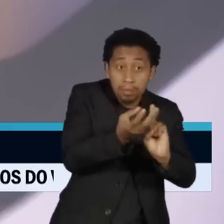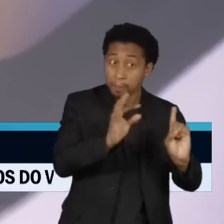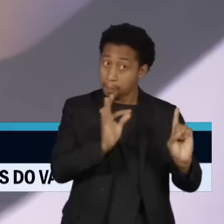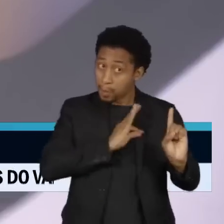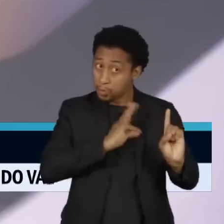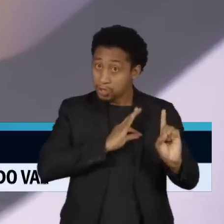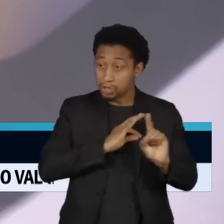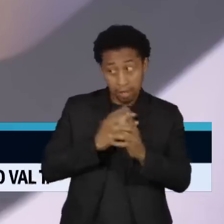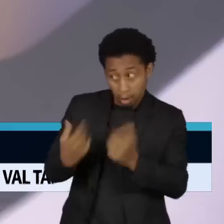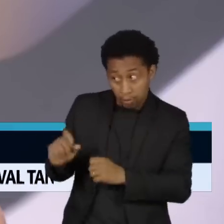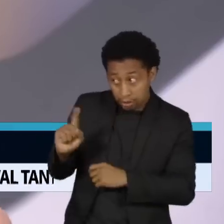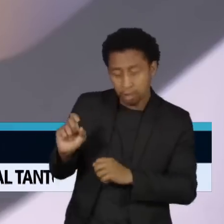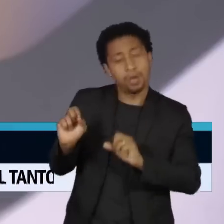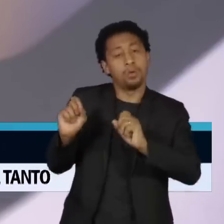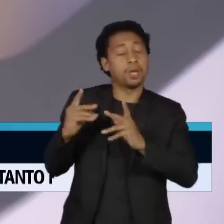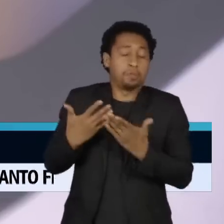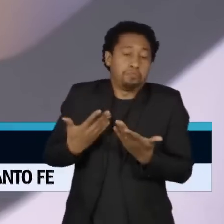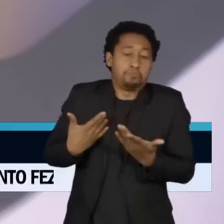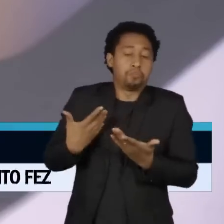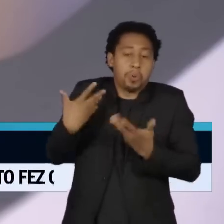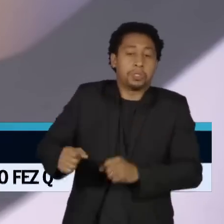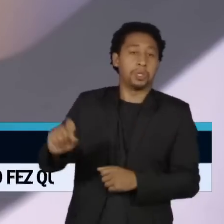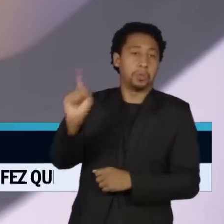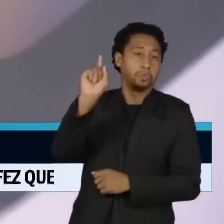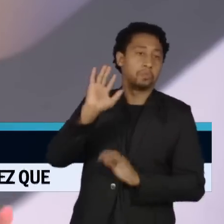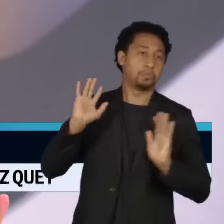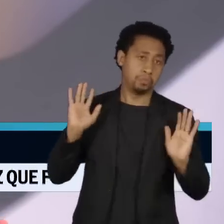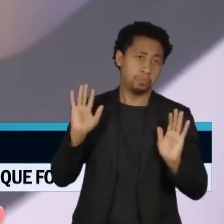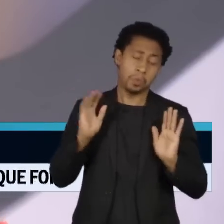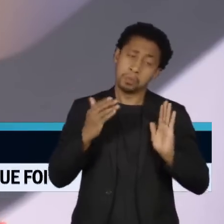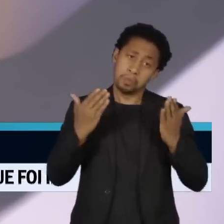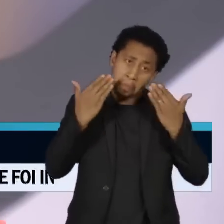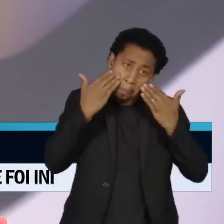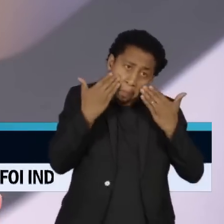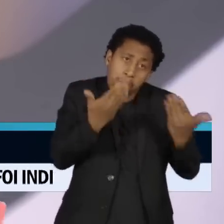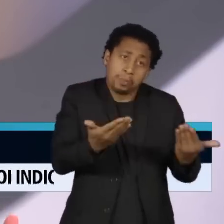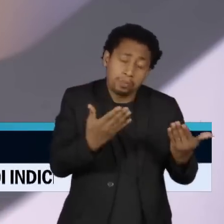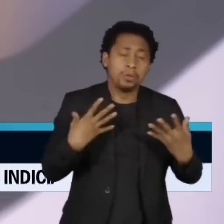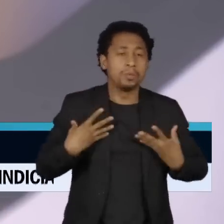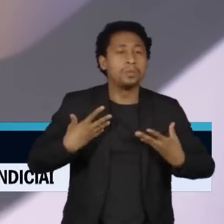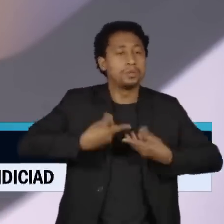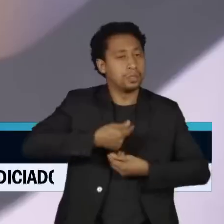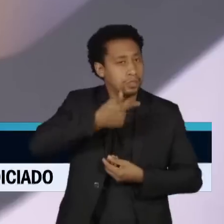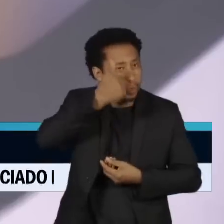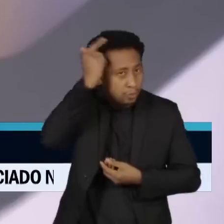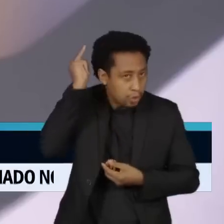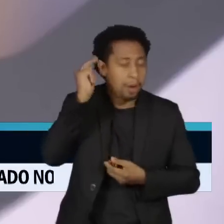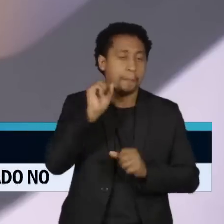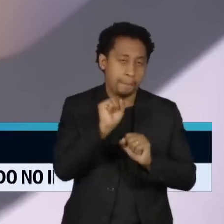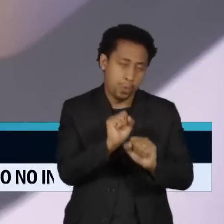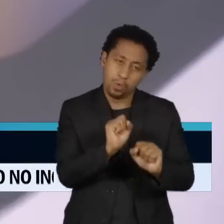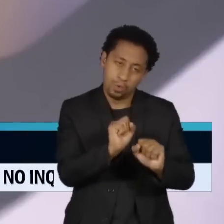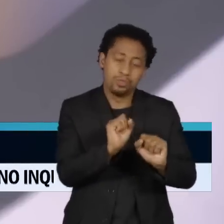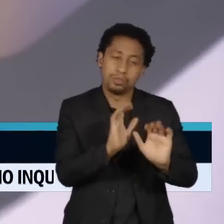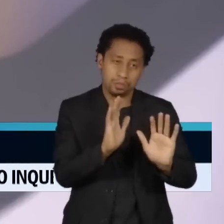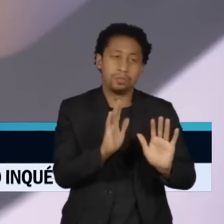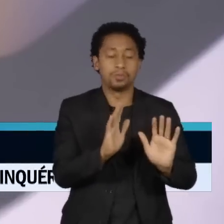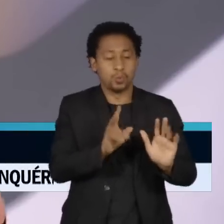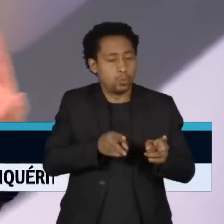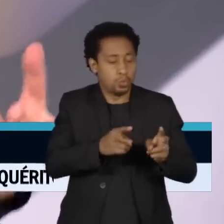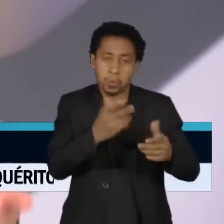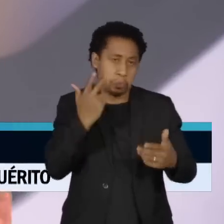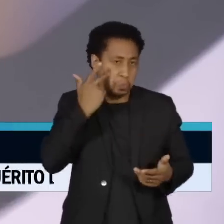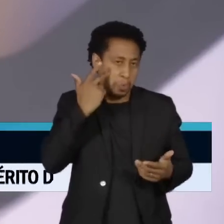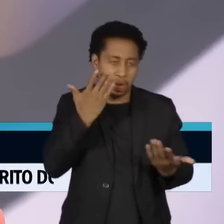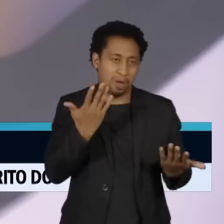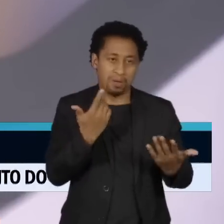não levou em consideração. Então acho que isso dá ao ministro a capacidade de ter um distanciamento. Agora,